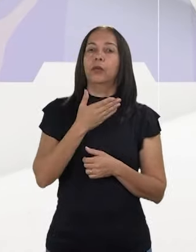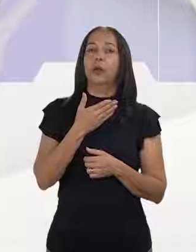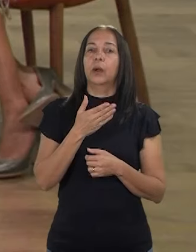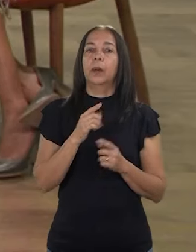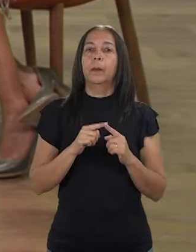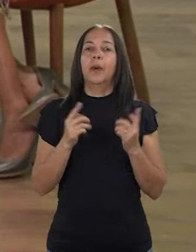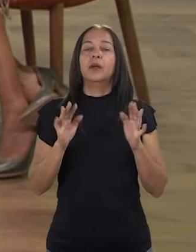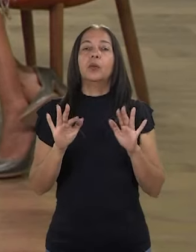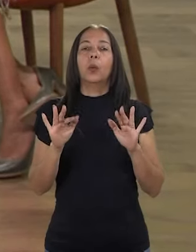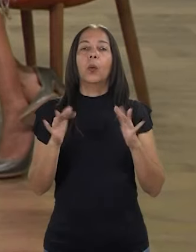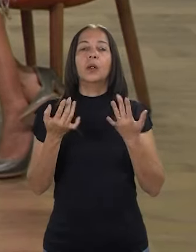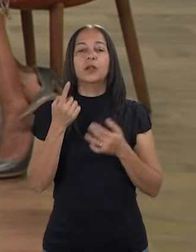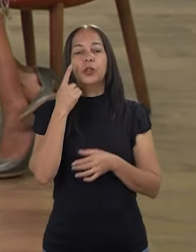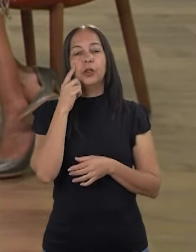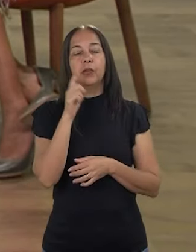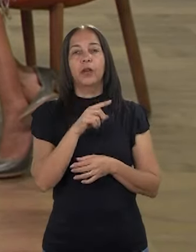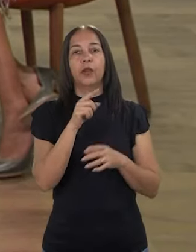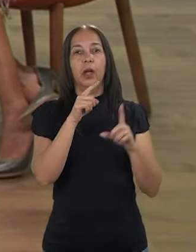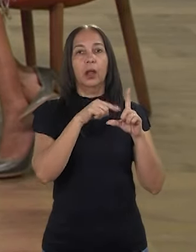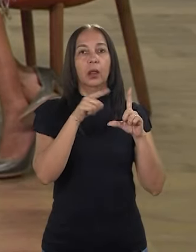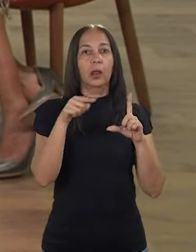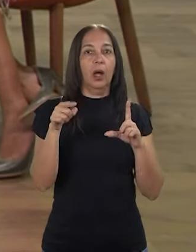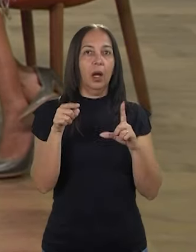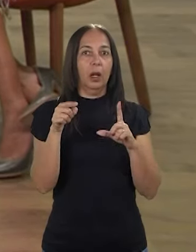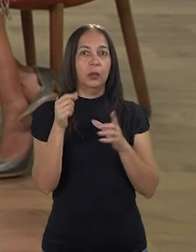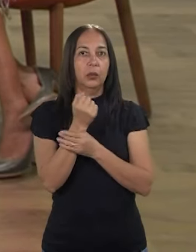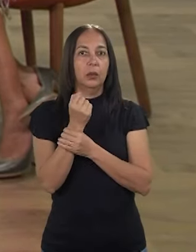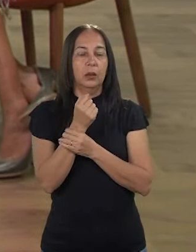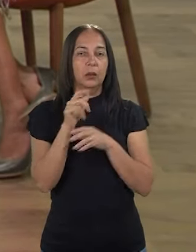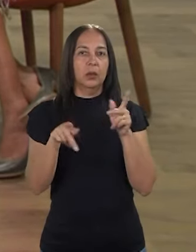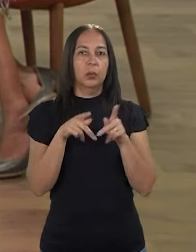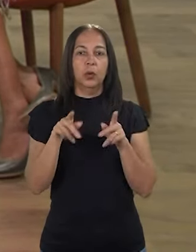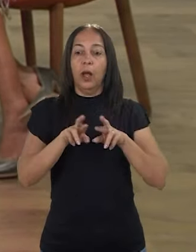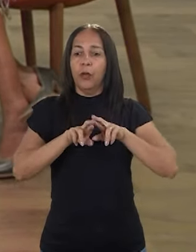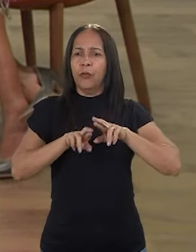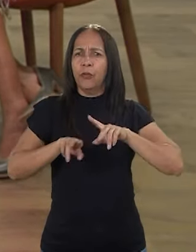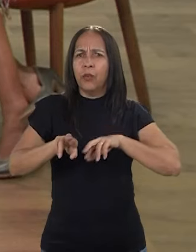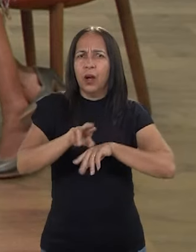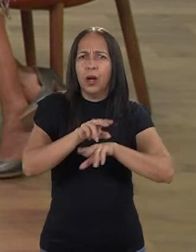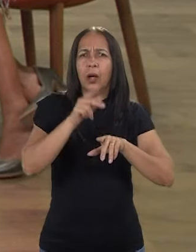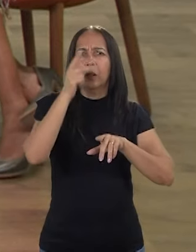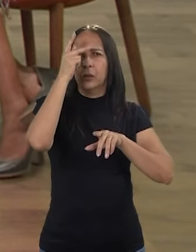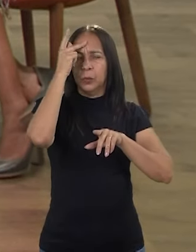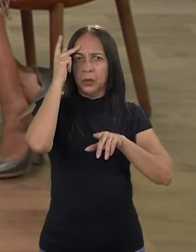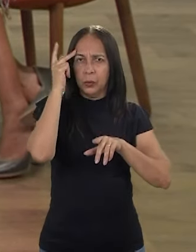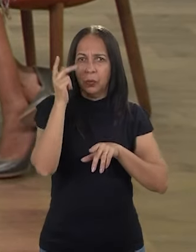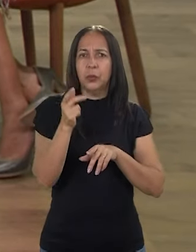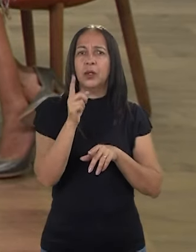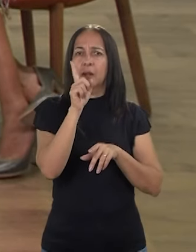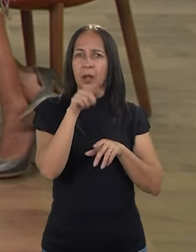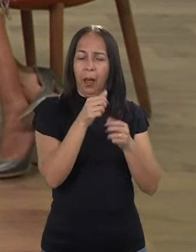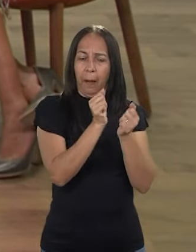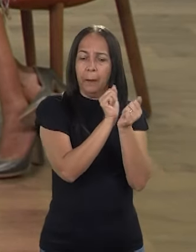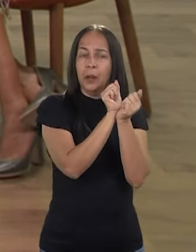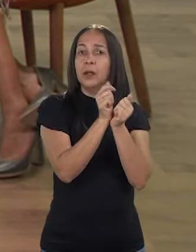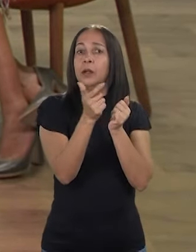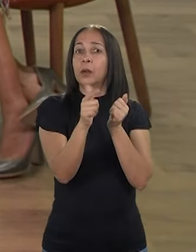instalações né quando a gente vai e olhar para dados de Segurança Pública a gente percebe que tem várias pessoas que são detidas que não tem acesso né a um